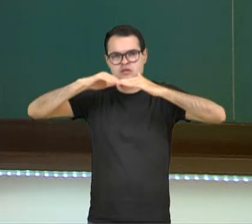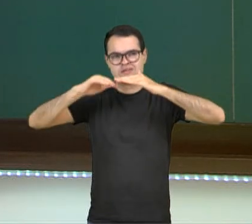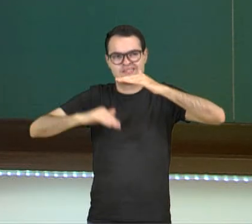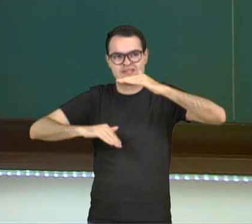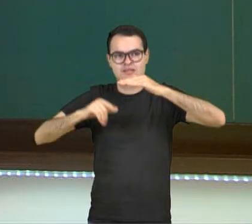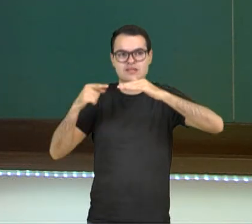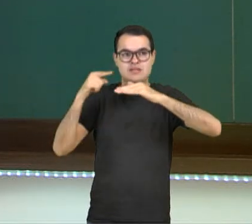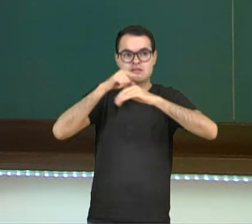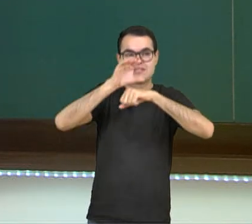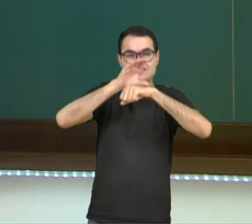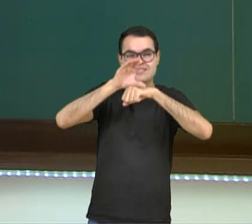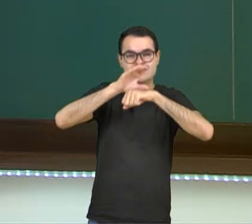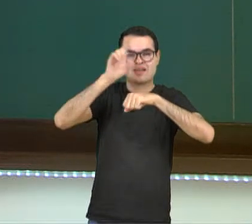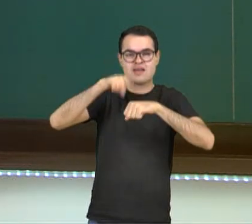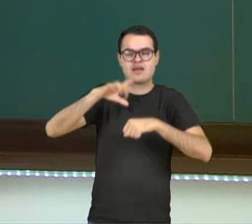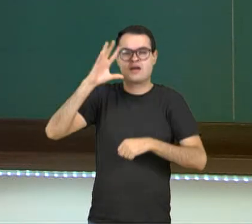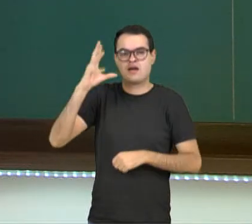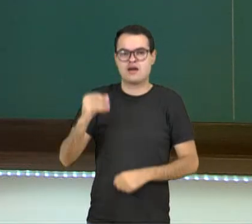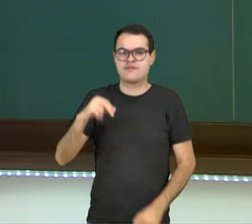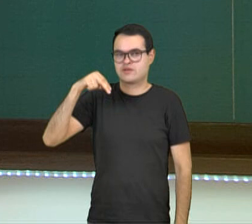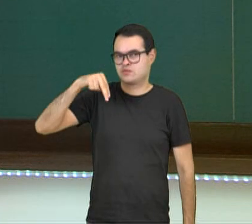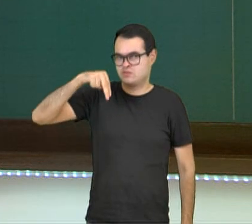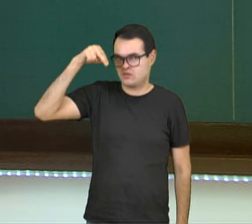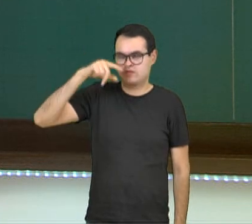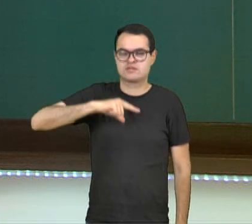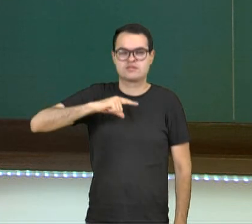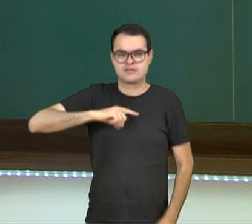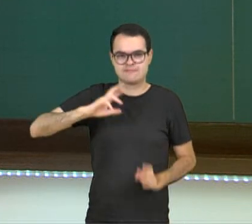tá bom? Existe essa diferença lá.